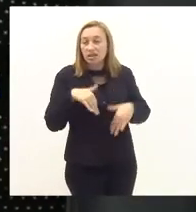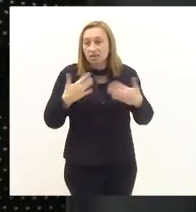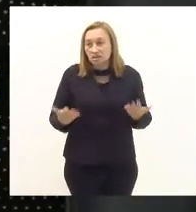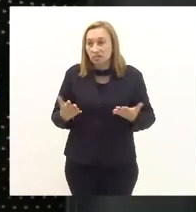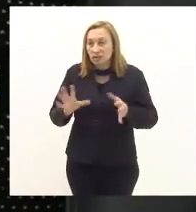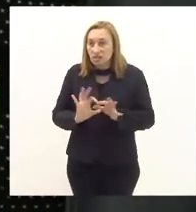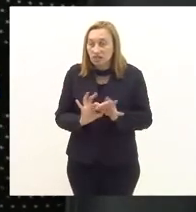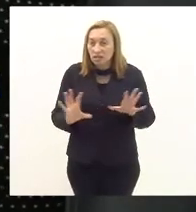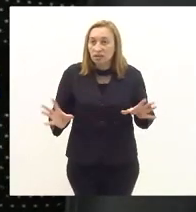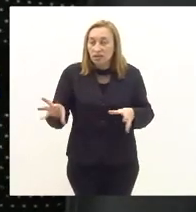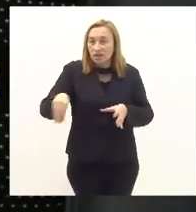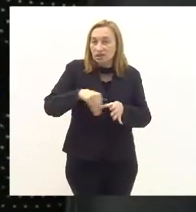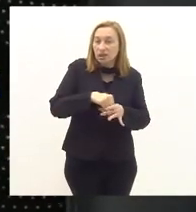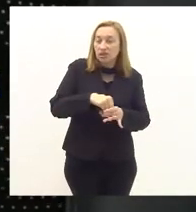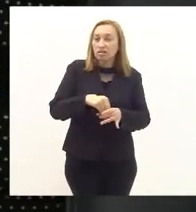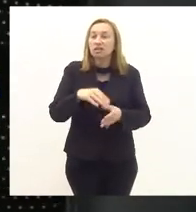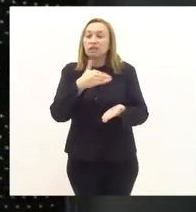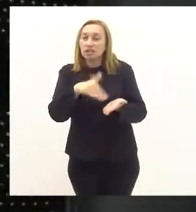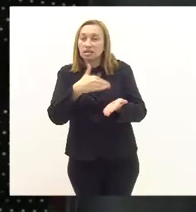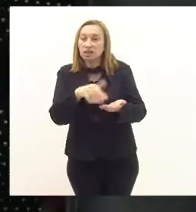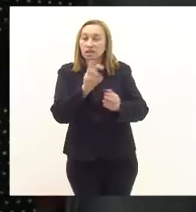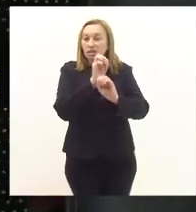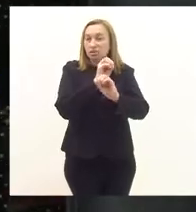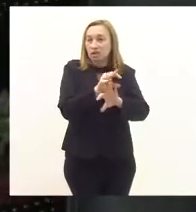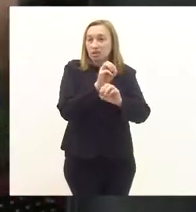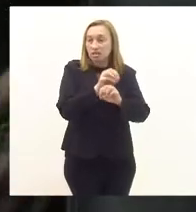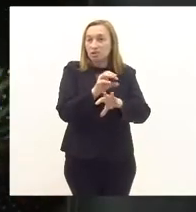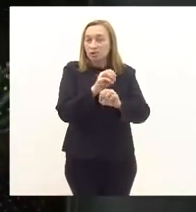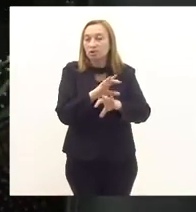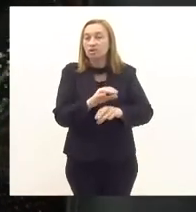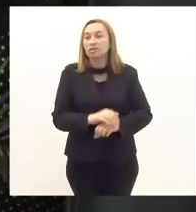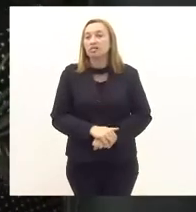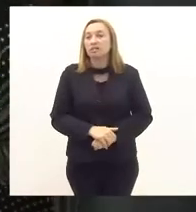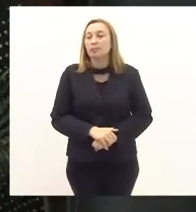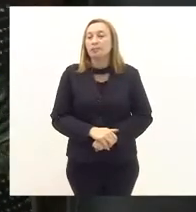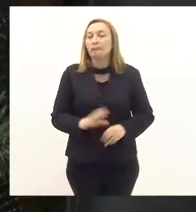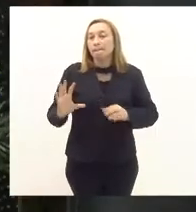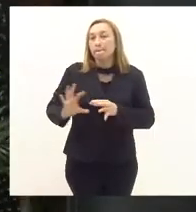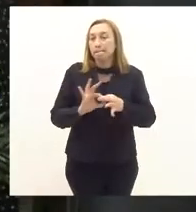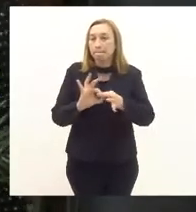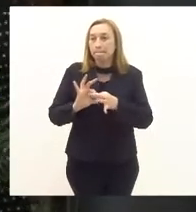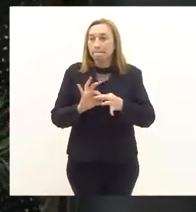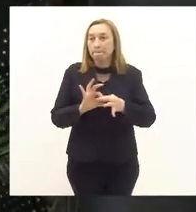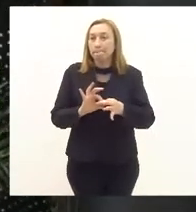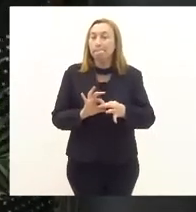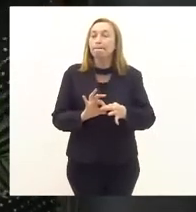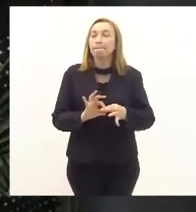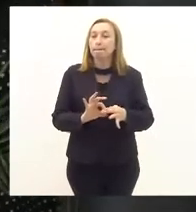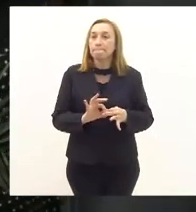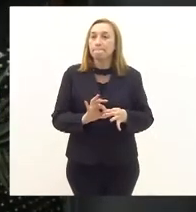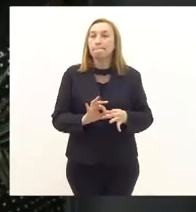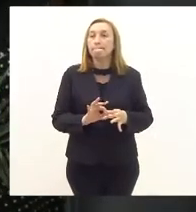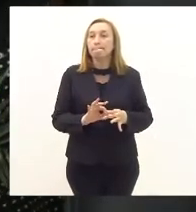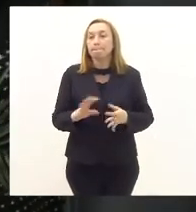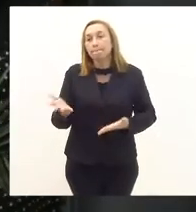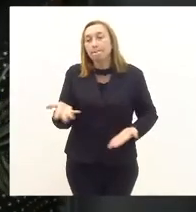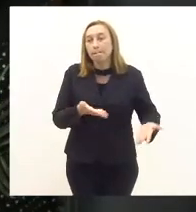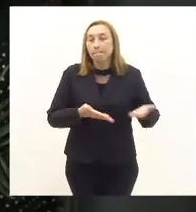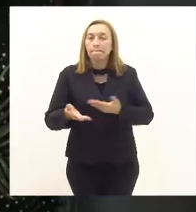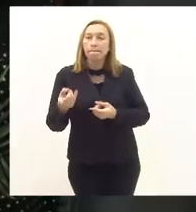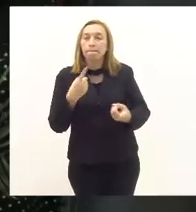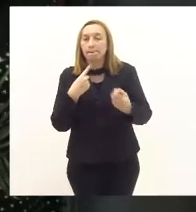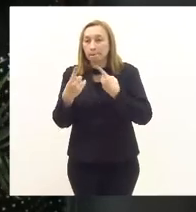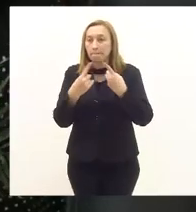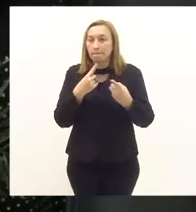portas abertas dentro da Secretaria de Estado de Educação para que faça essas alianças e vá promovendo essa